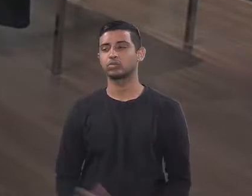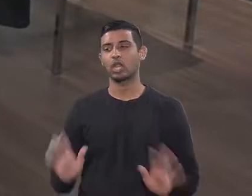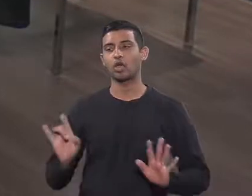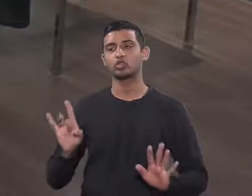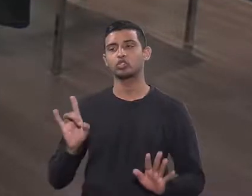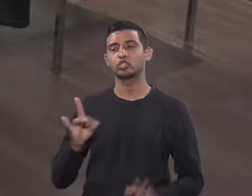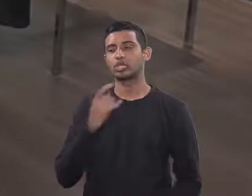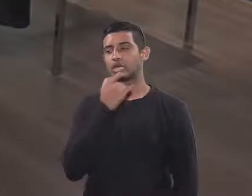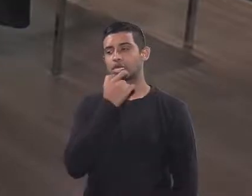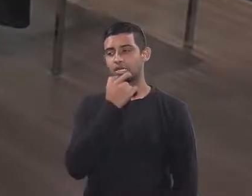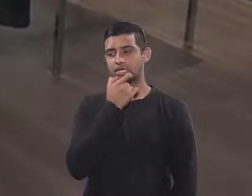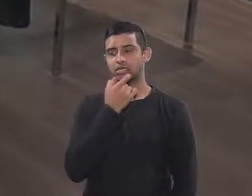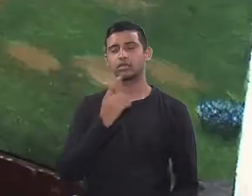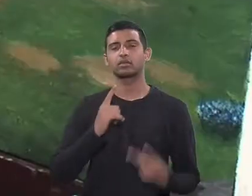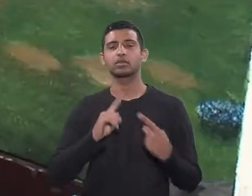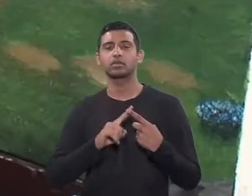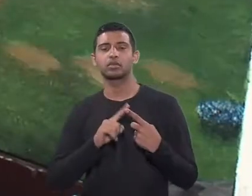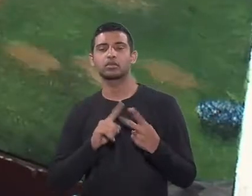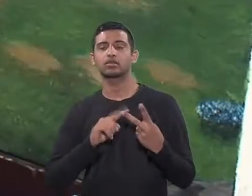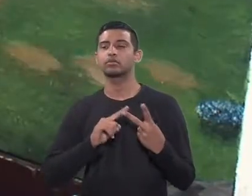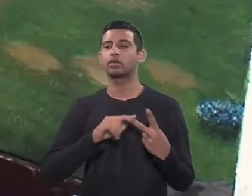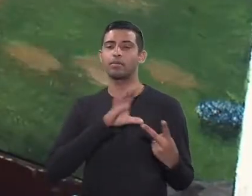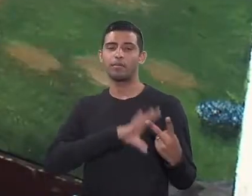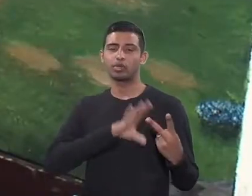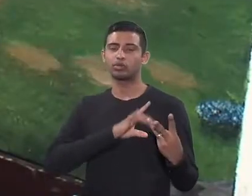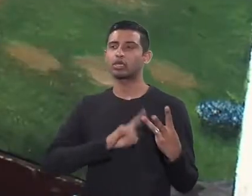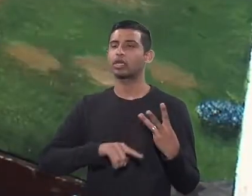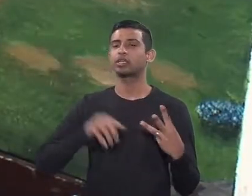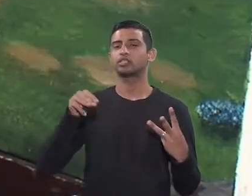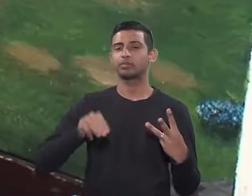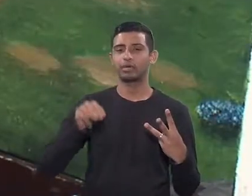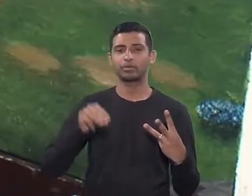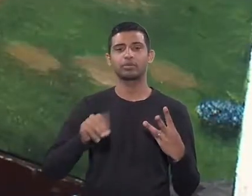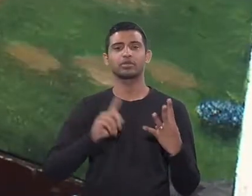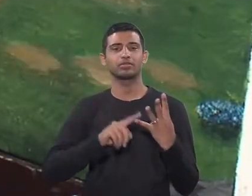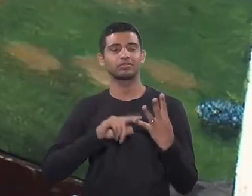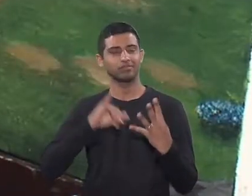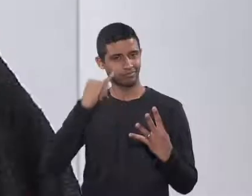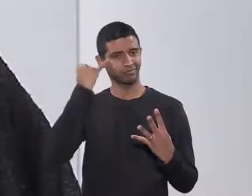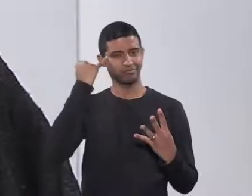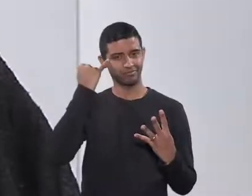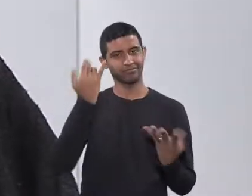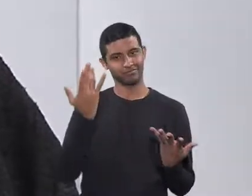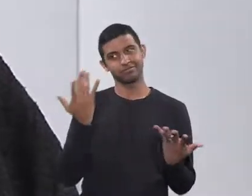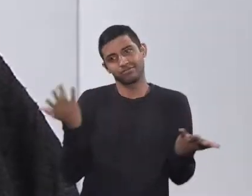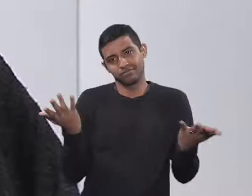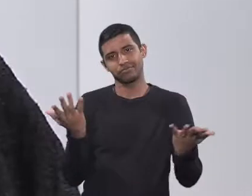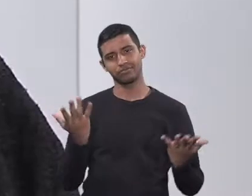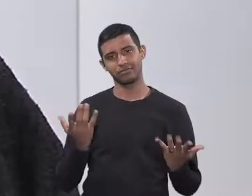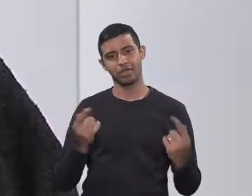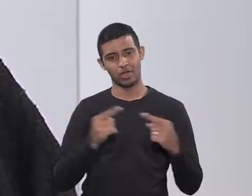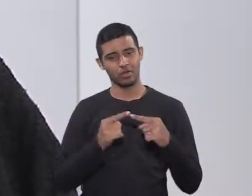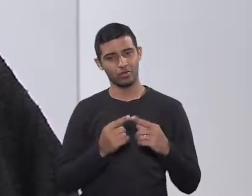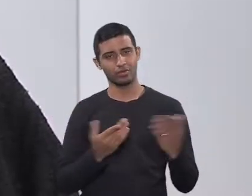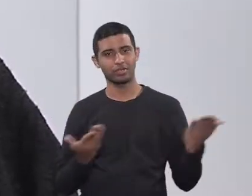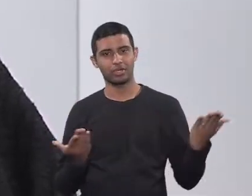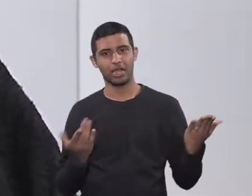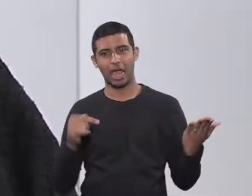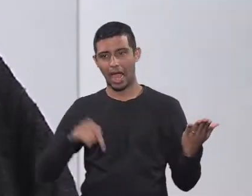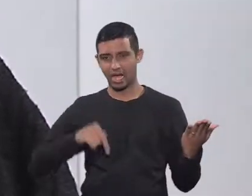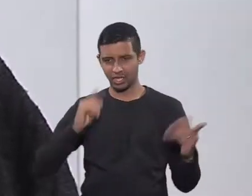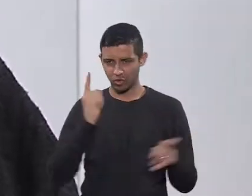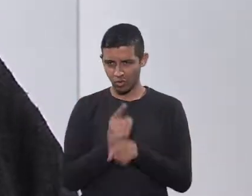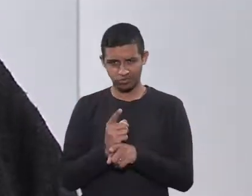de inglês, português, matemática e japonês, que, obviamente, por aqui a gente